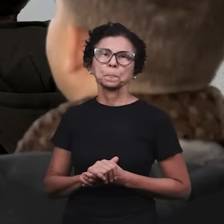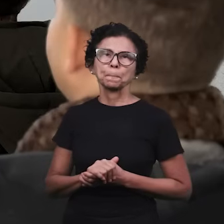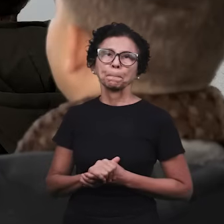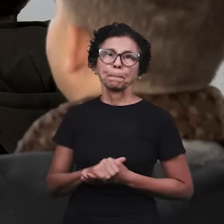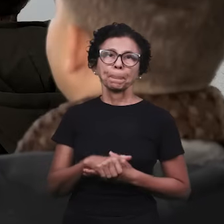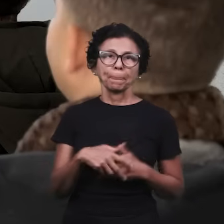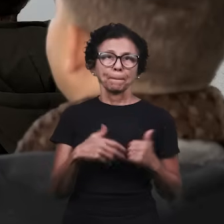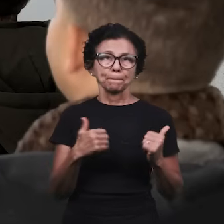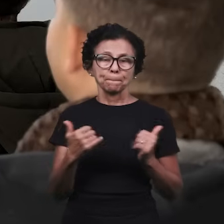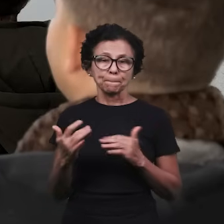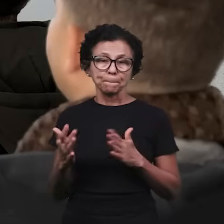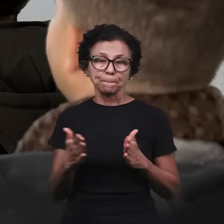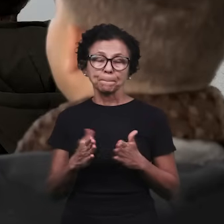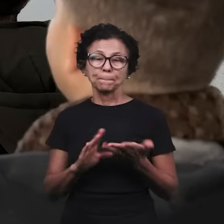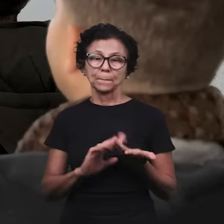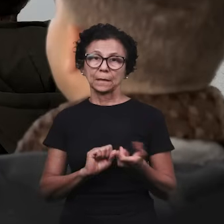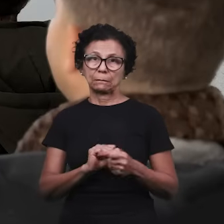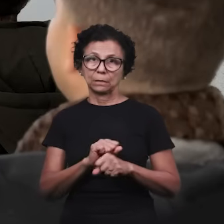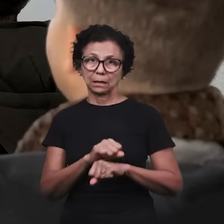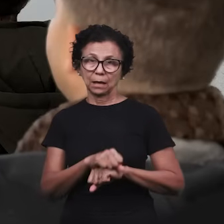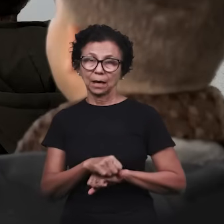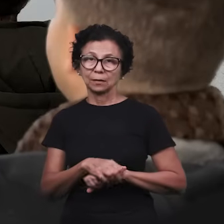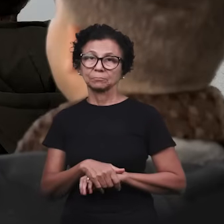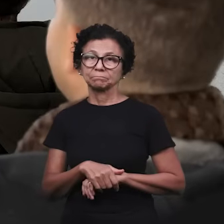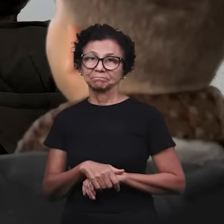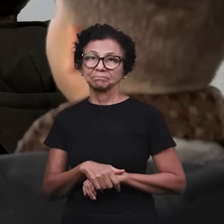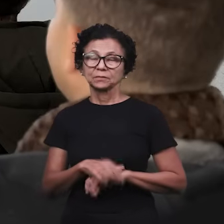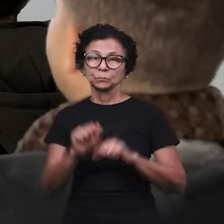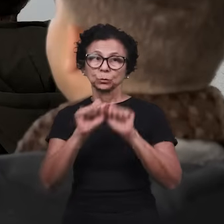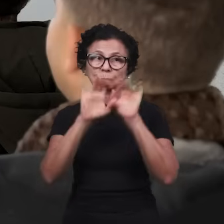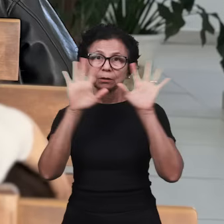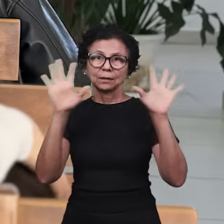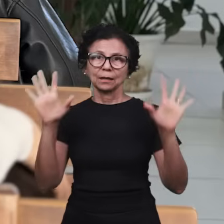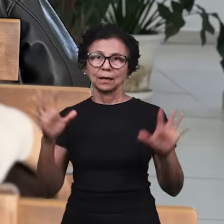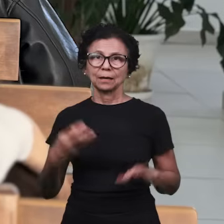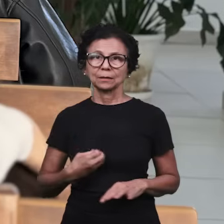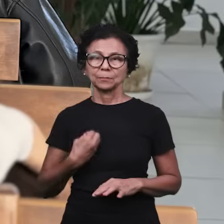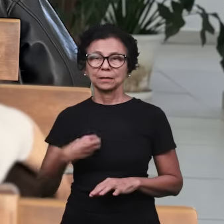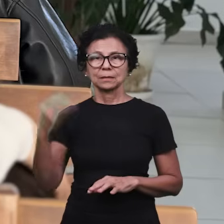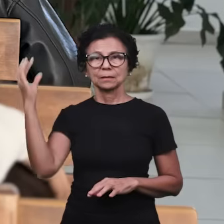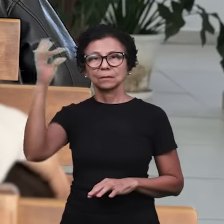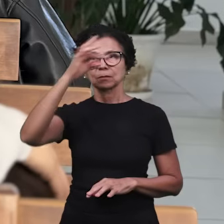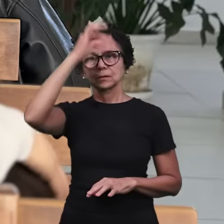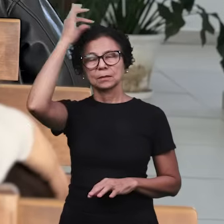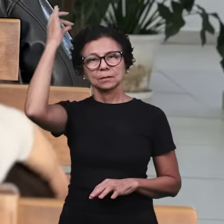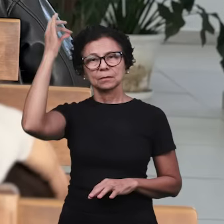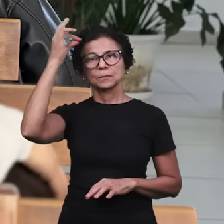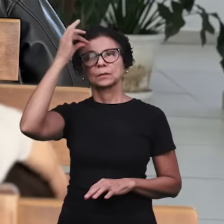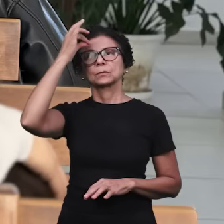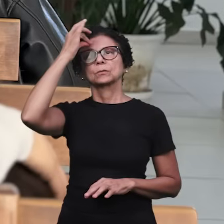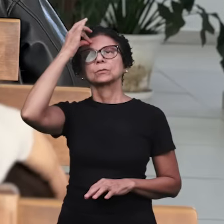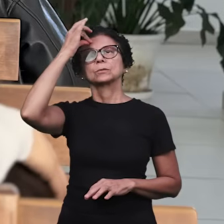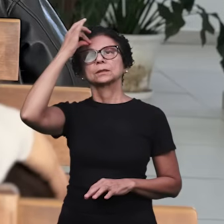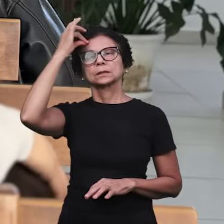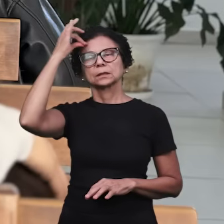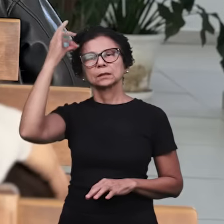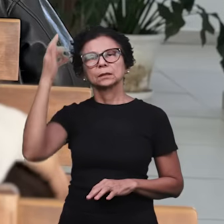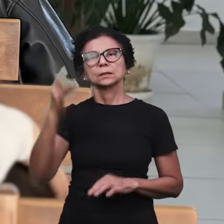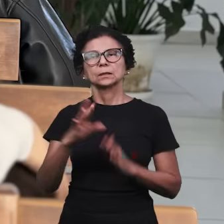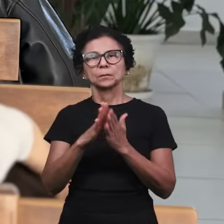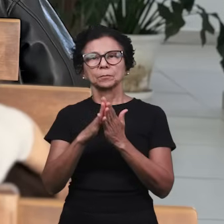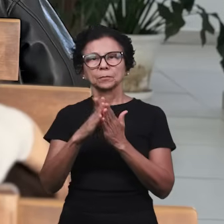Buenos Aires. Durante todo o seminário, foi notória a presença do Espírito Santo,